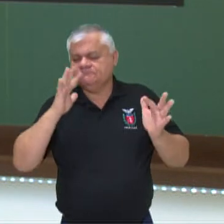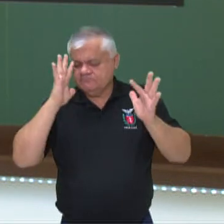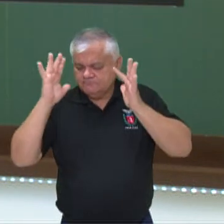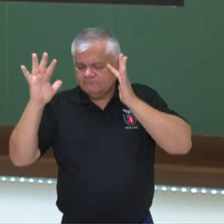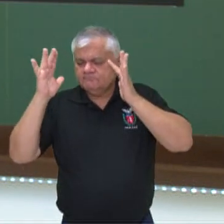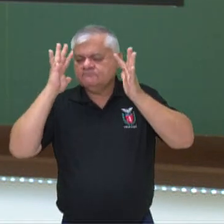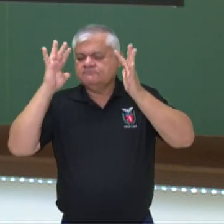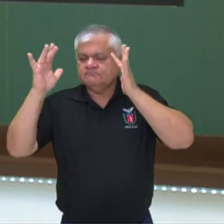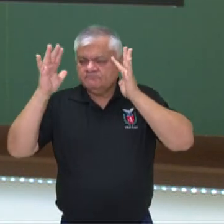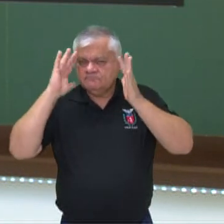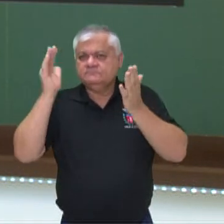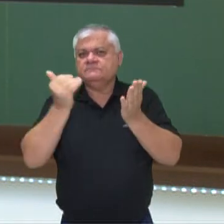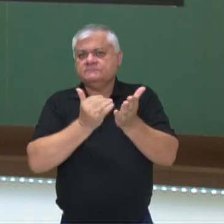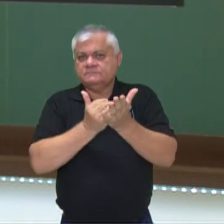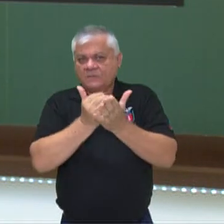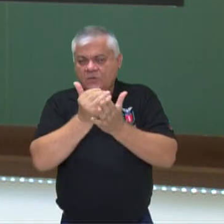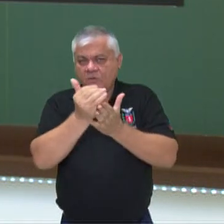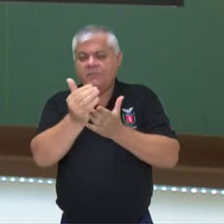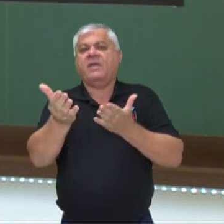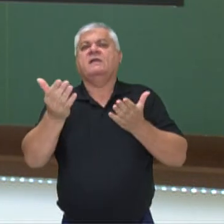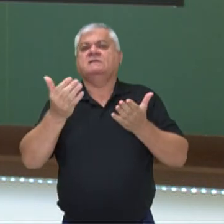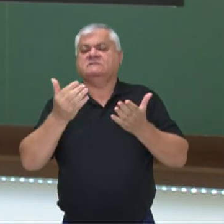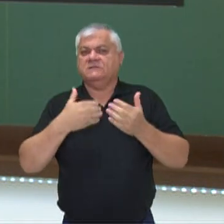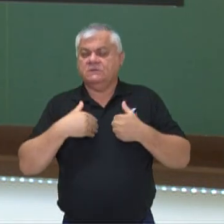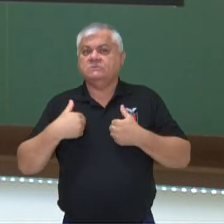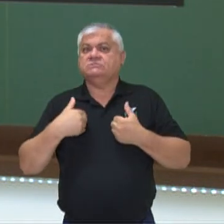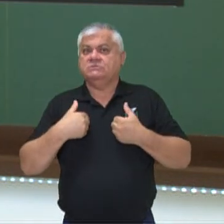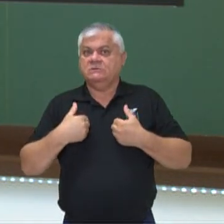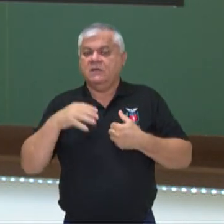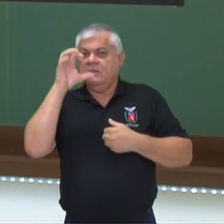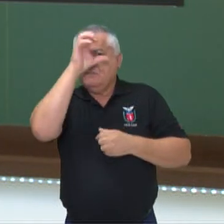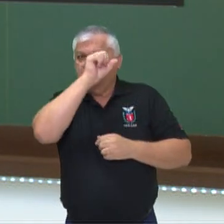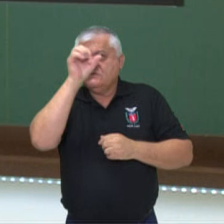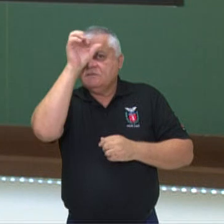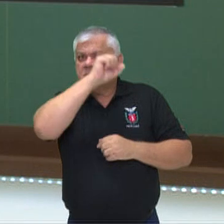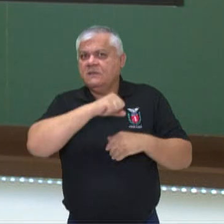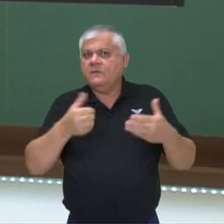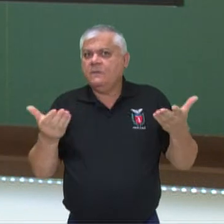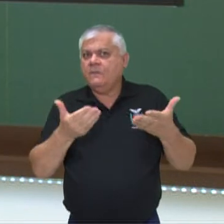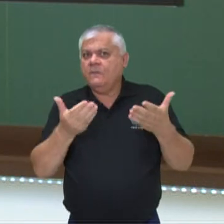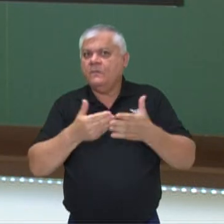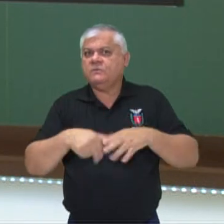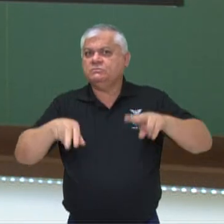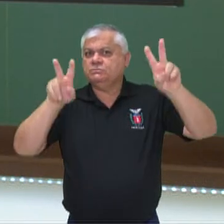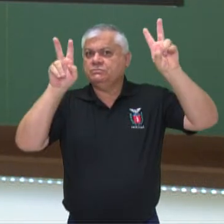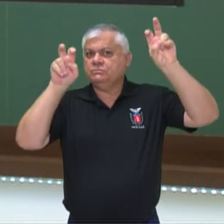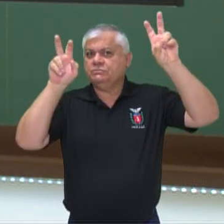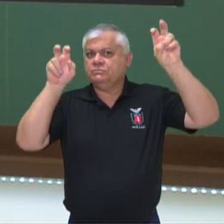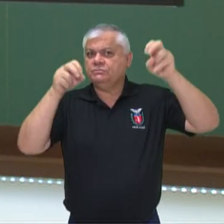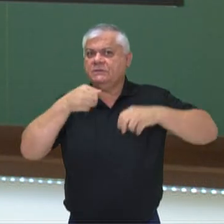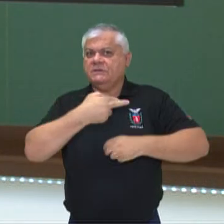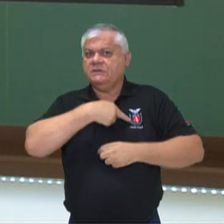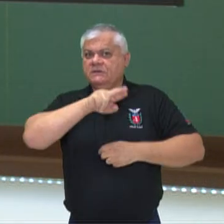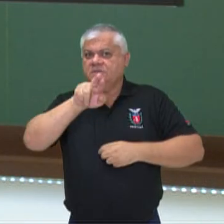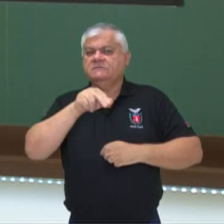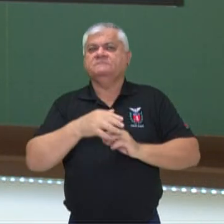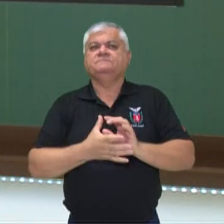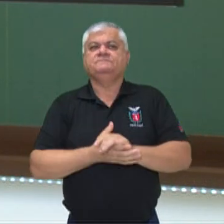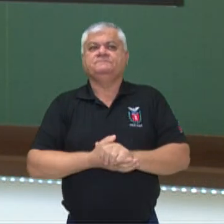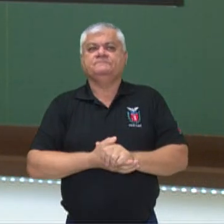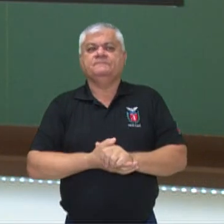reflexão, iniciamos a nossa jornada de hoje na aula de ensino religioso, Aula